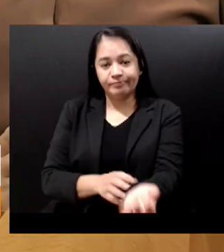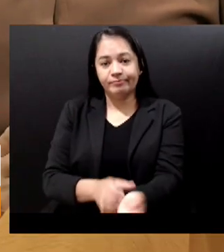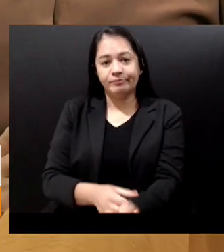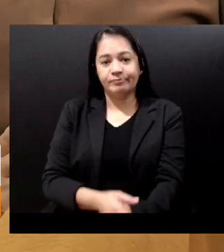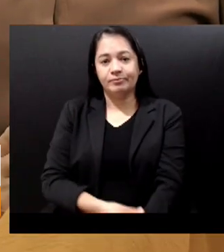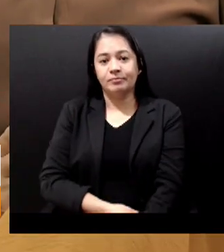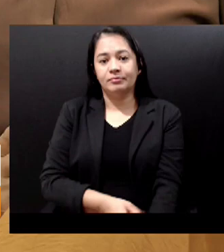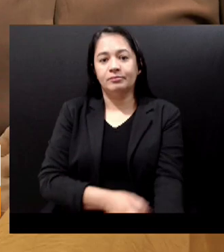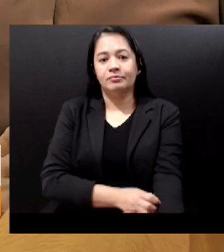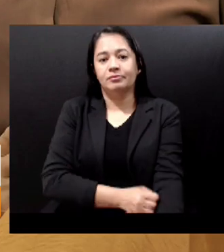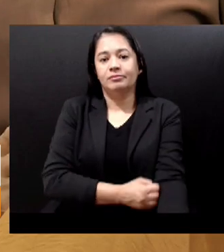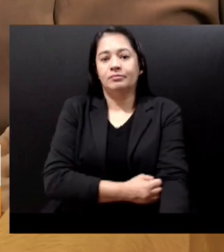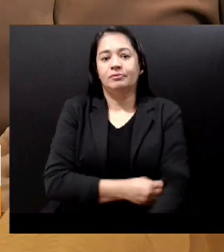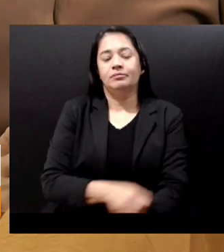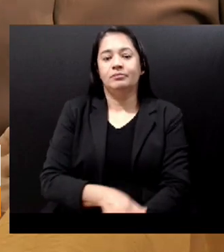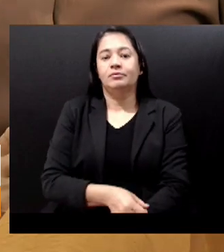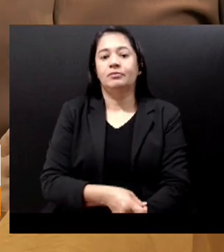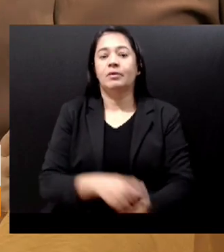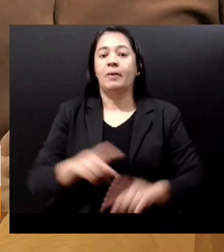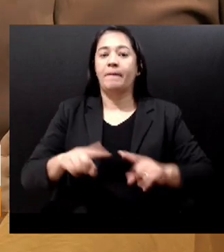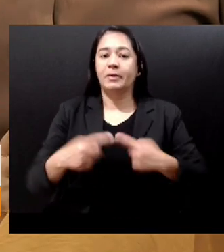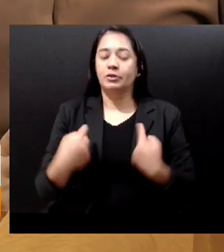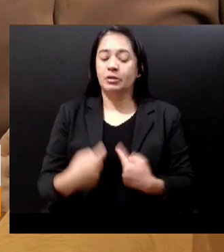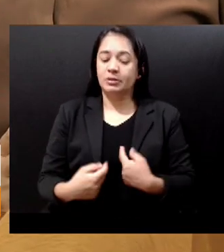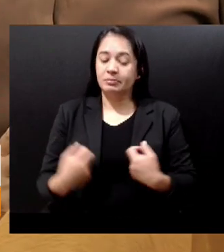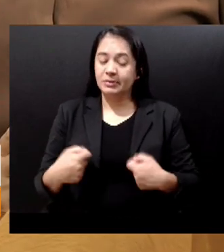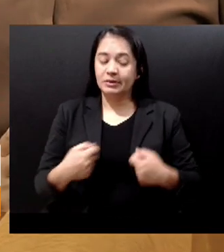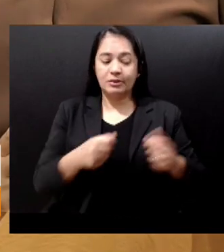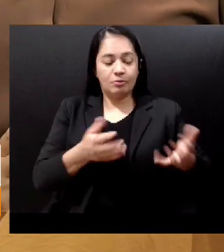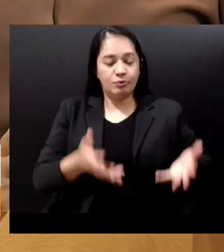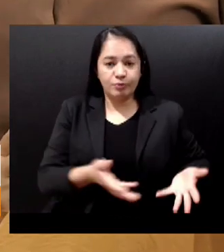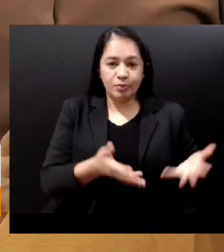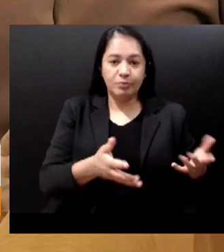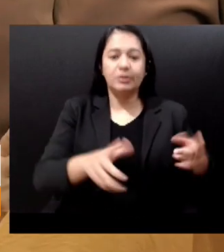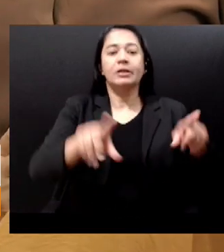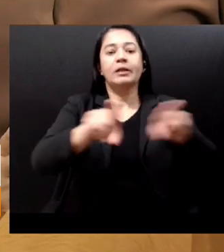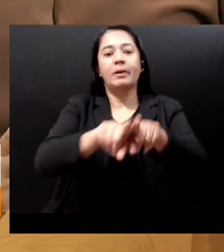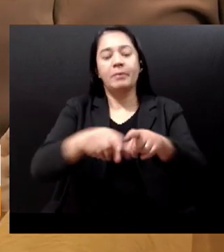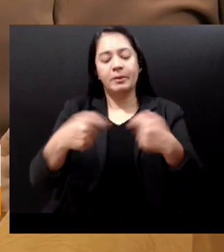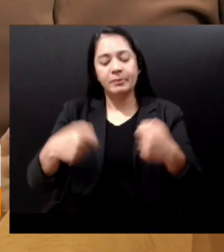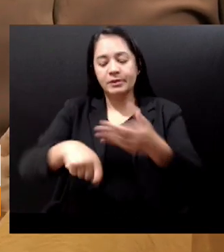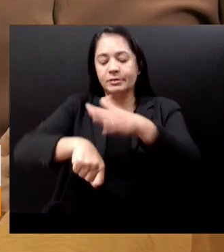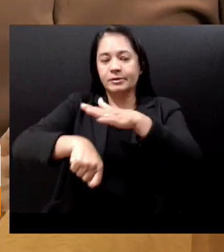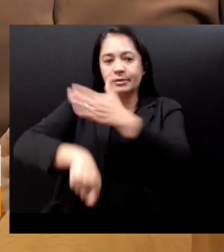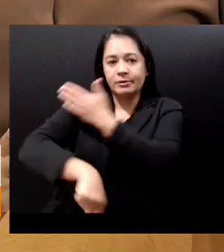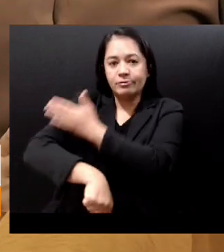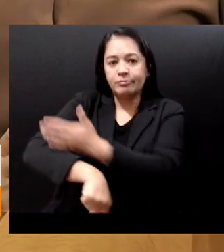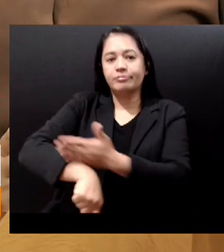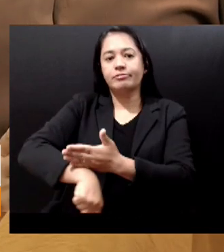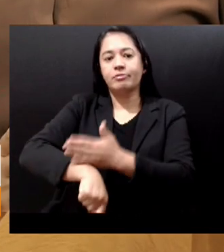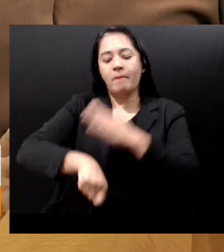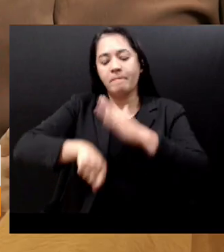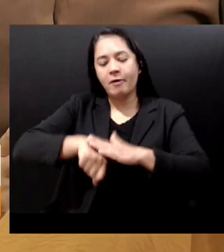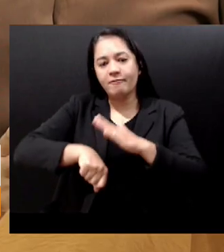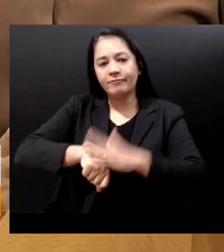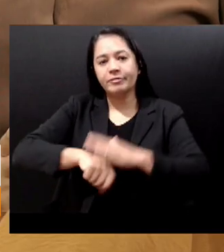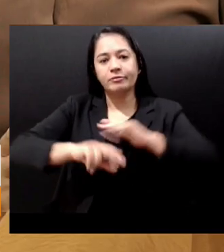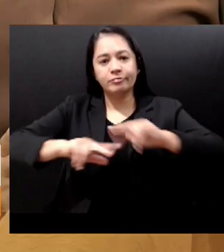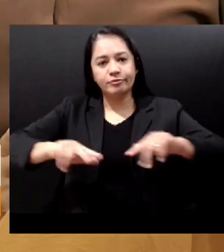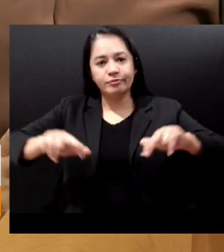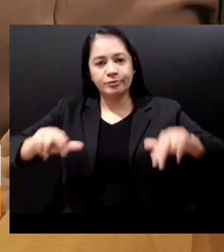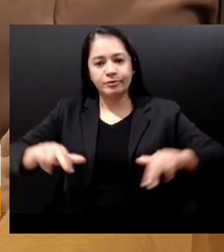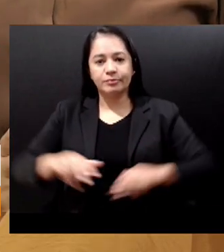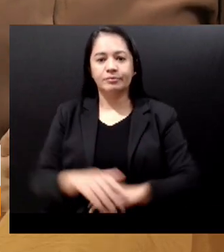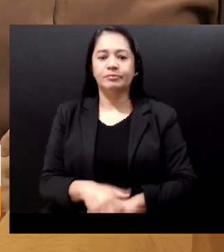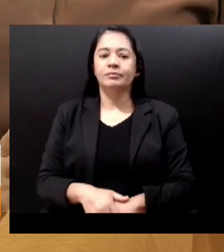também precisa dessa disciplina quando a gente fala em executar ações. E aí, para exemplificar para você a execução